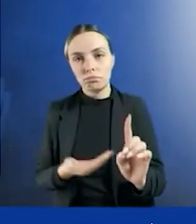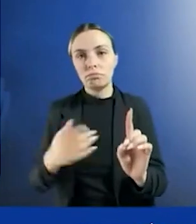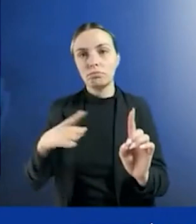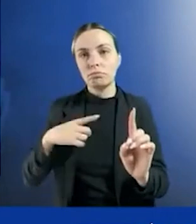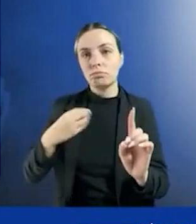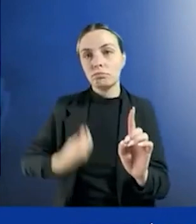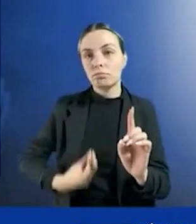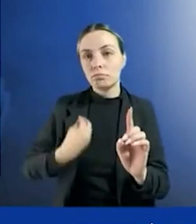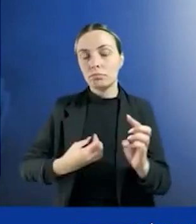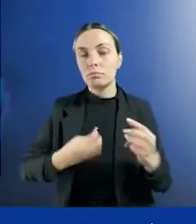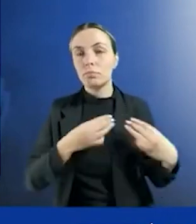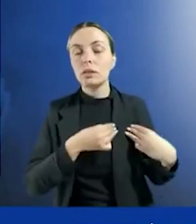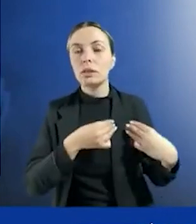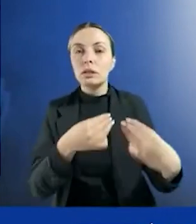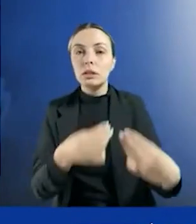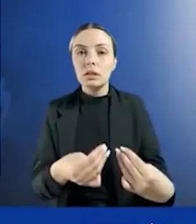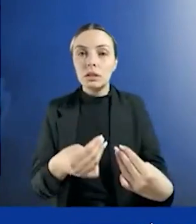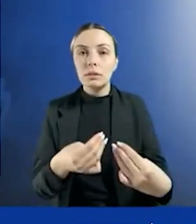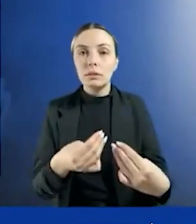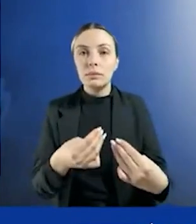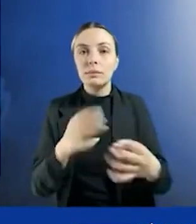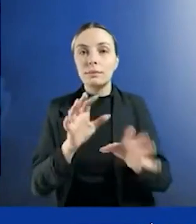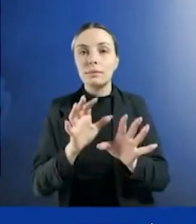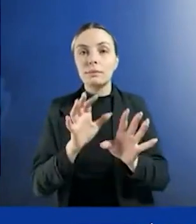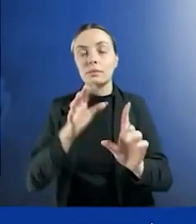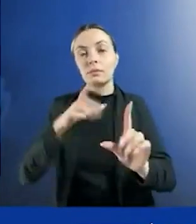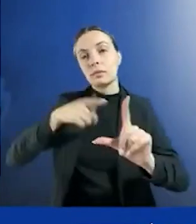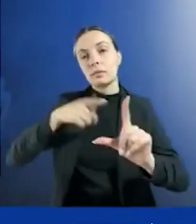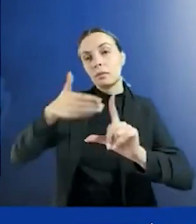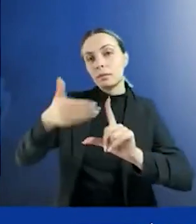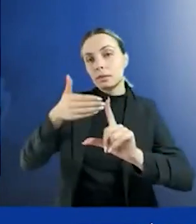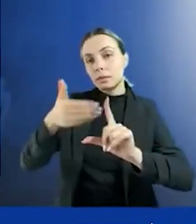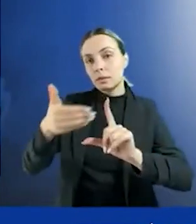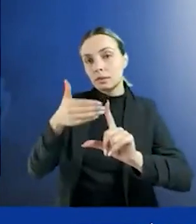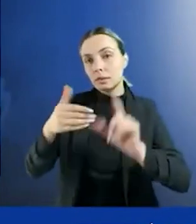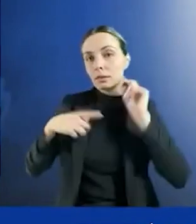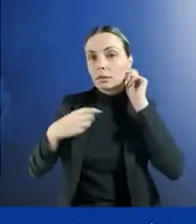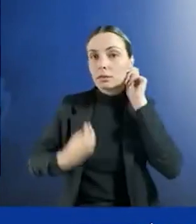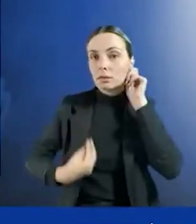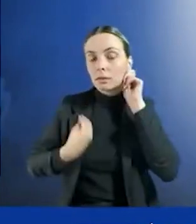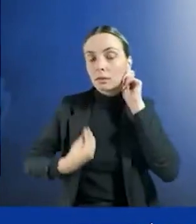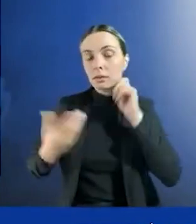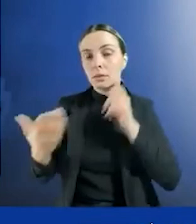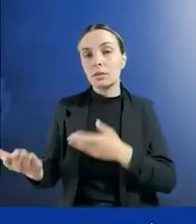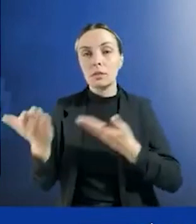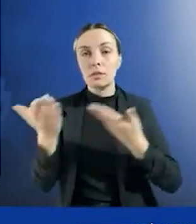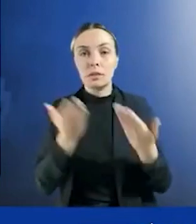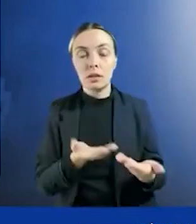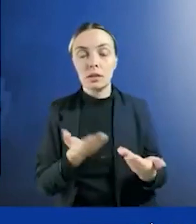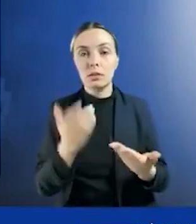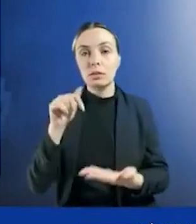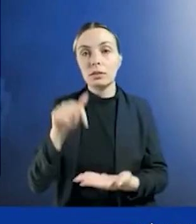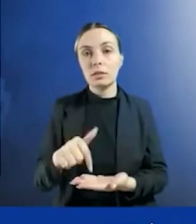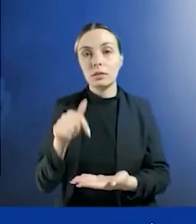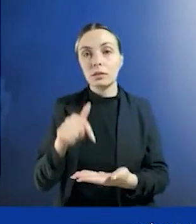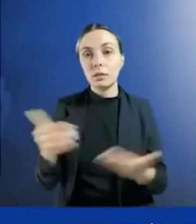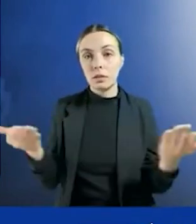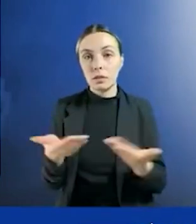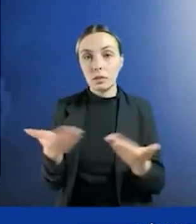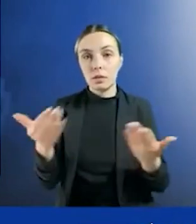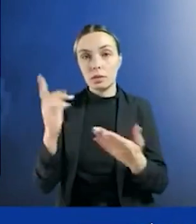Montes, receber nossos painelistas, receber nossos convidados. Hoje é um dia